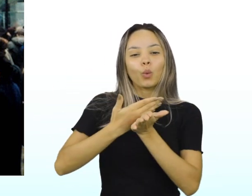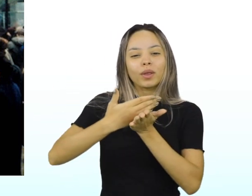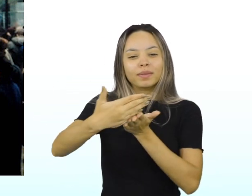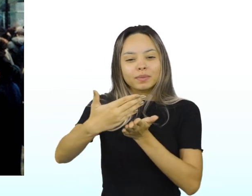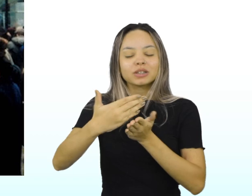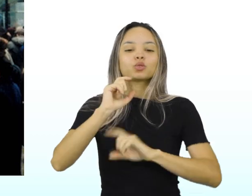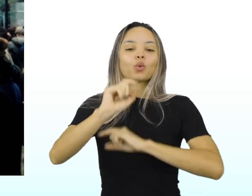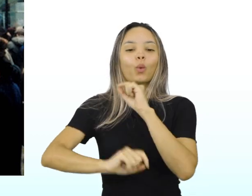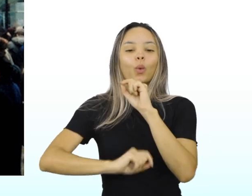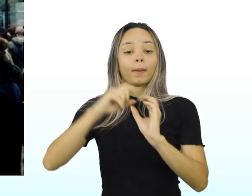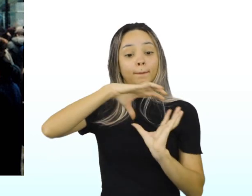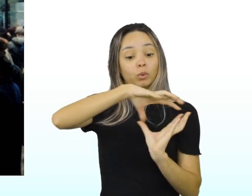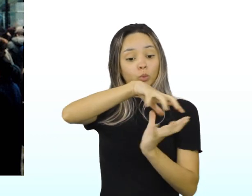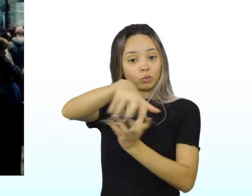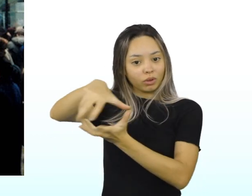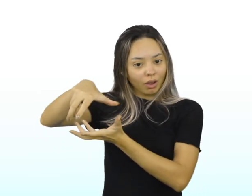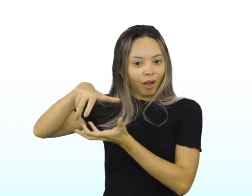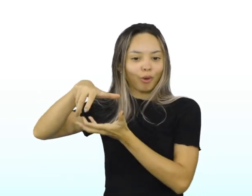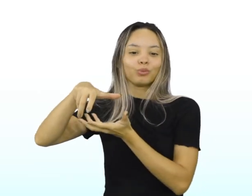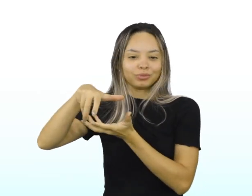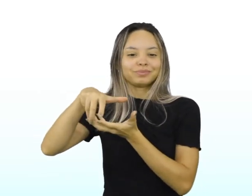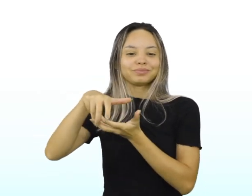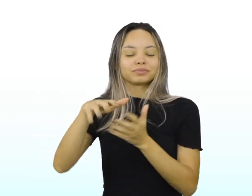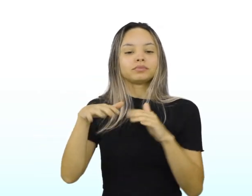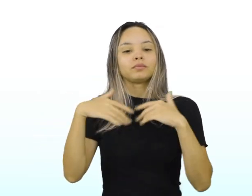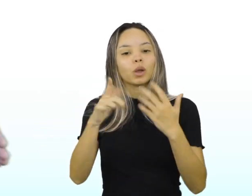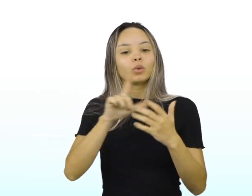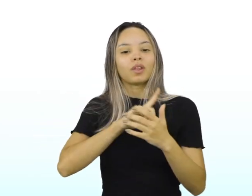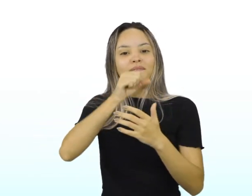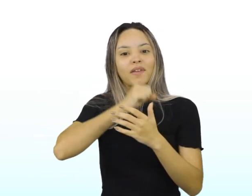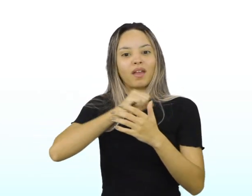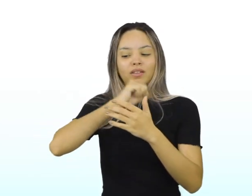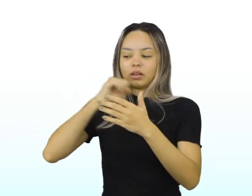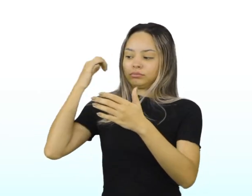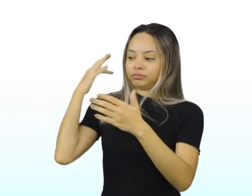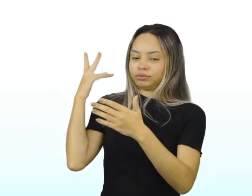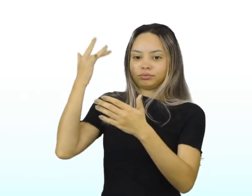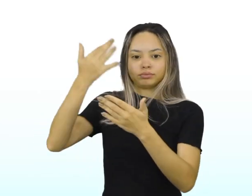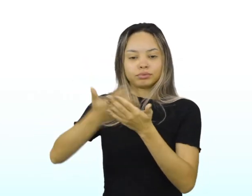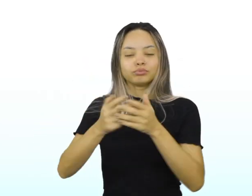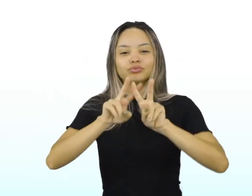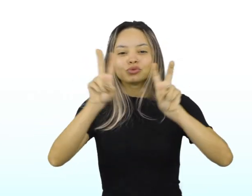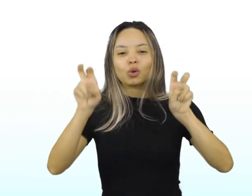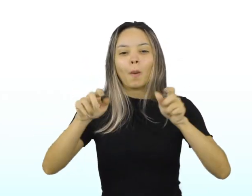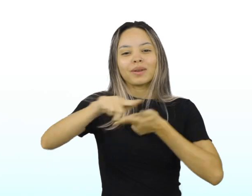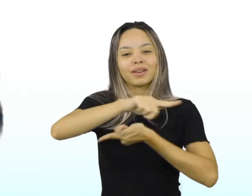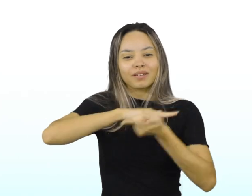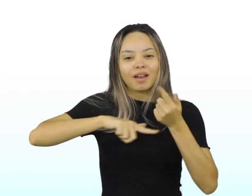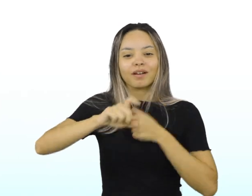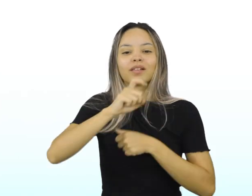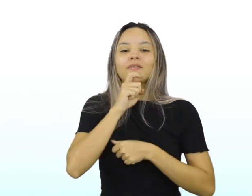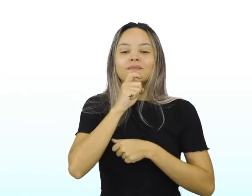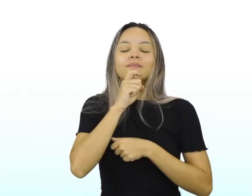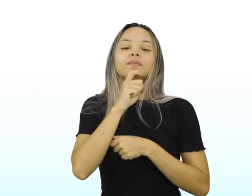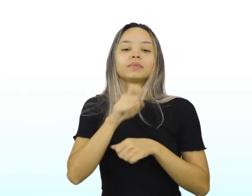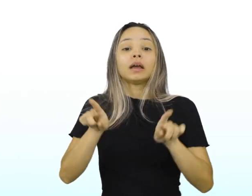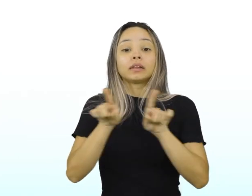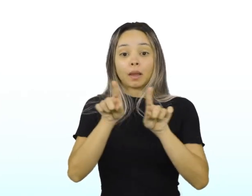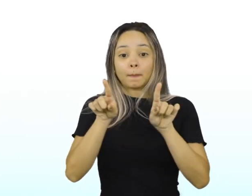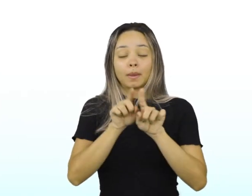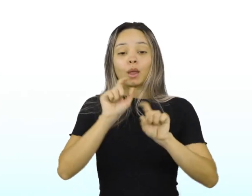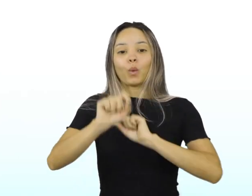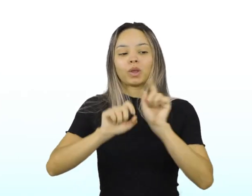da nova ordem mundial. Ou seja, a velha ordem bipolar da Guerra Fria, capitalismo de um